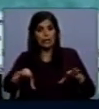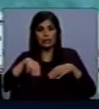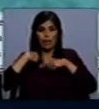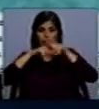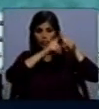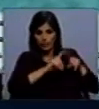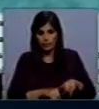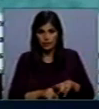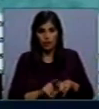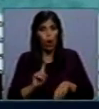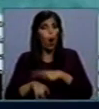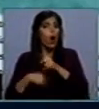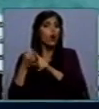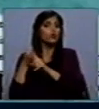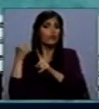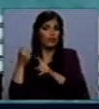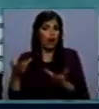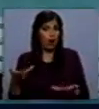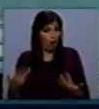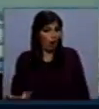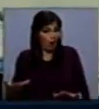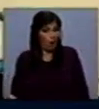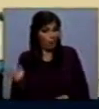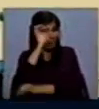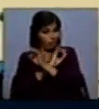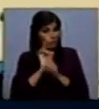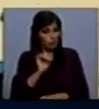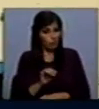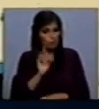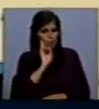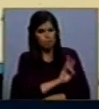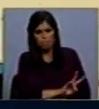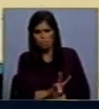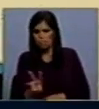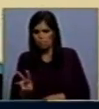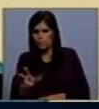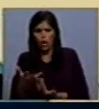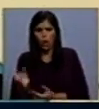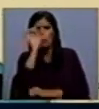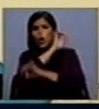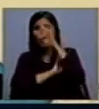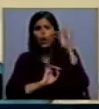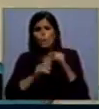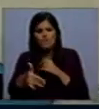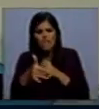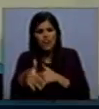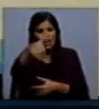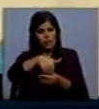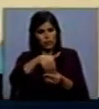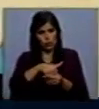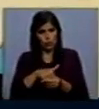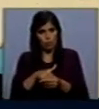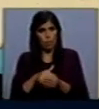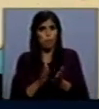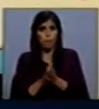são outros desafios que se colocam actualmente a europa na origem do projecto europa e na véspera de eleições e poder